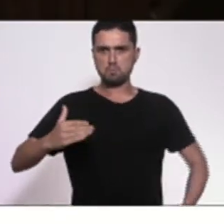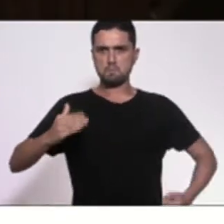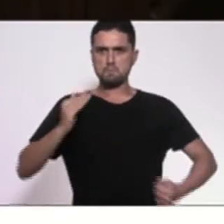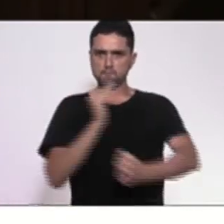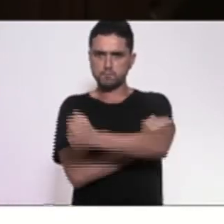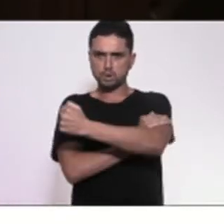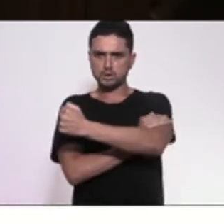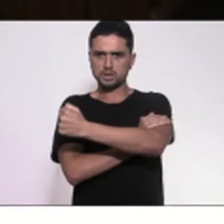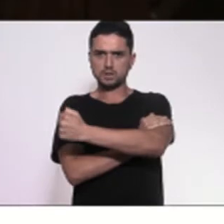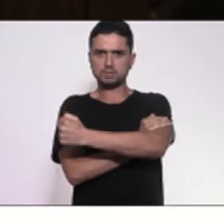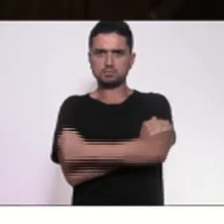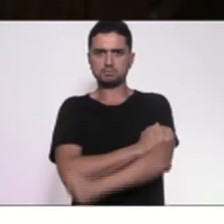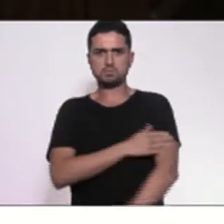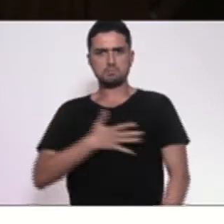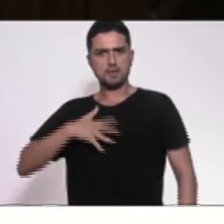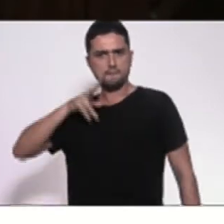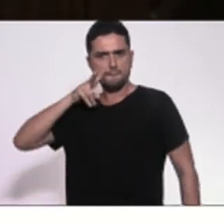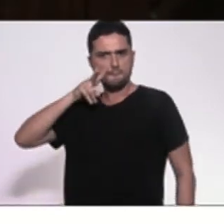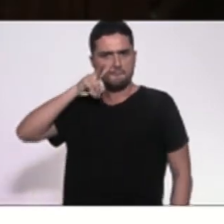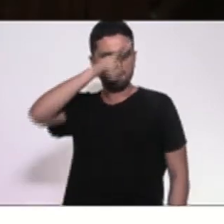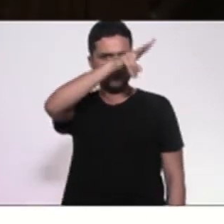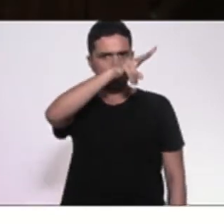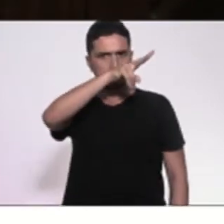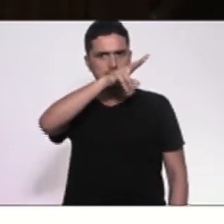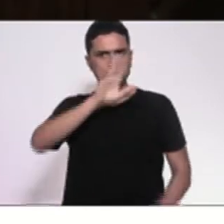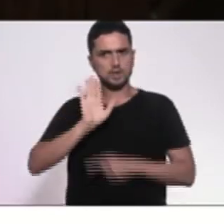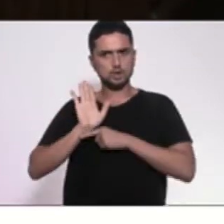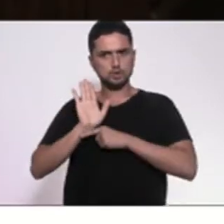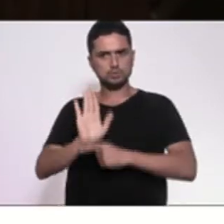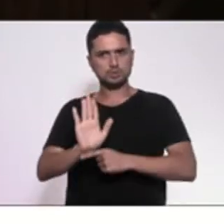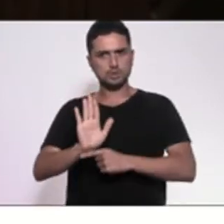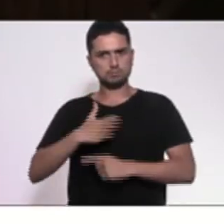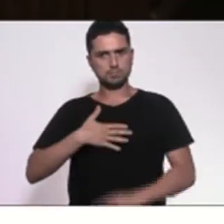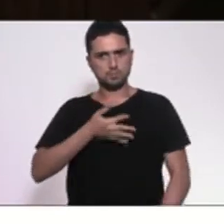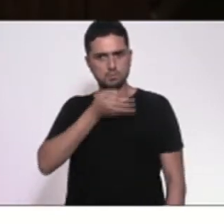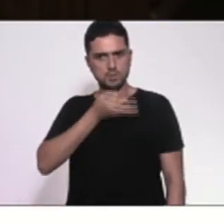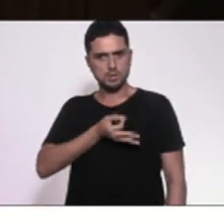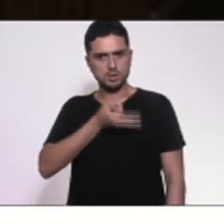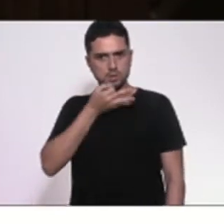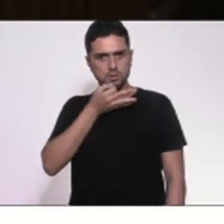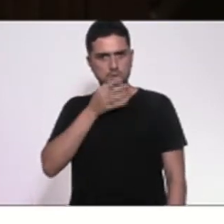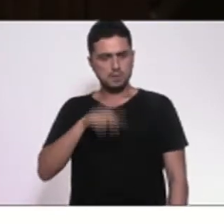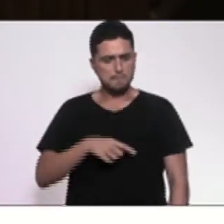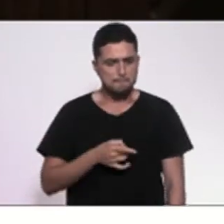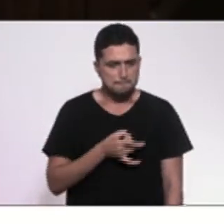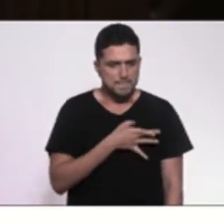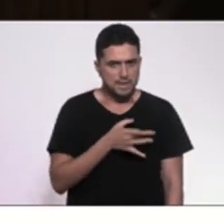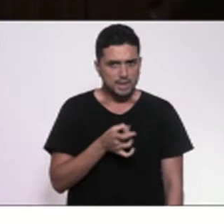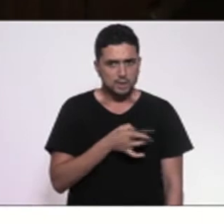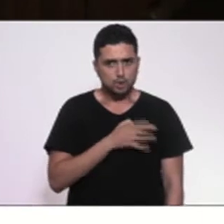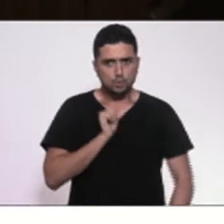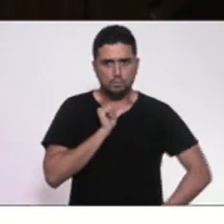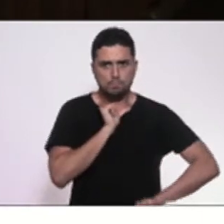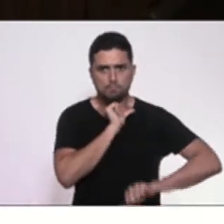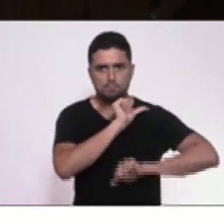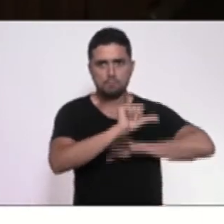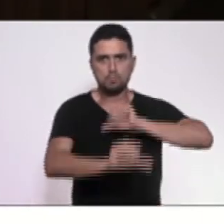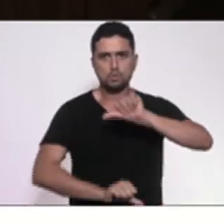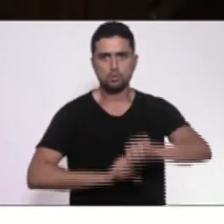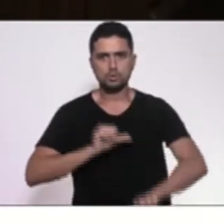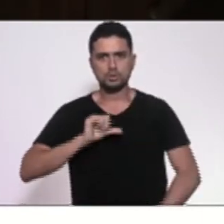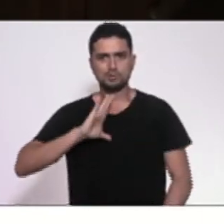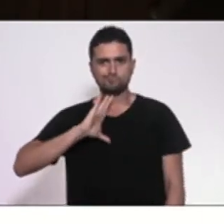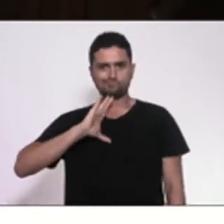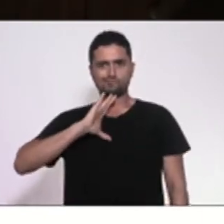poderosa, usar minha força a serviço da minha visão, o medo que sinto se torna cada vez